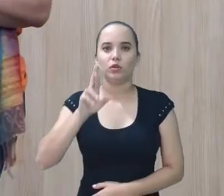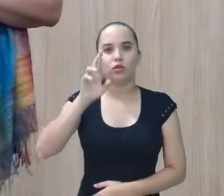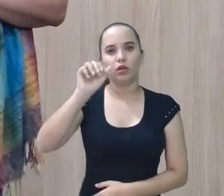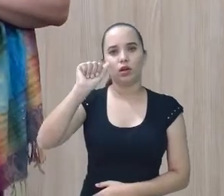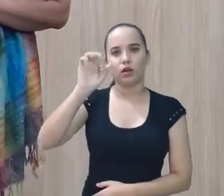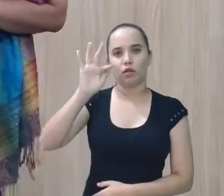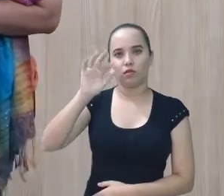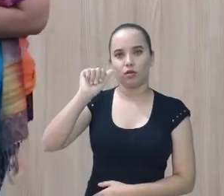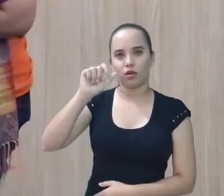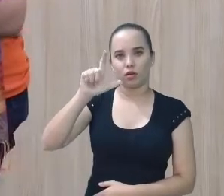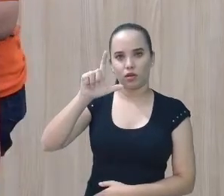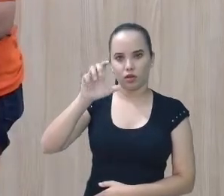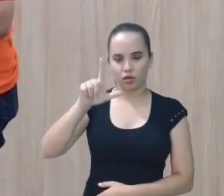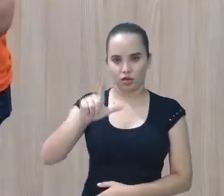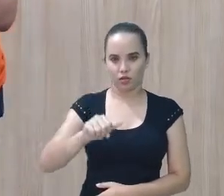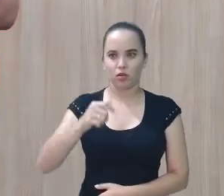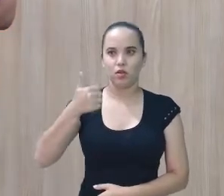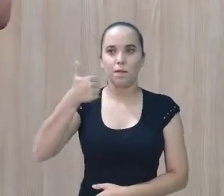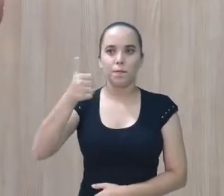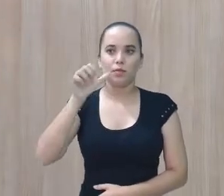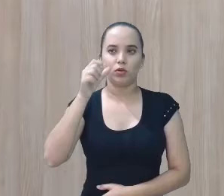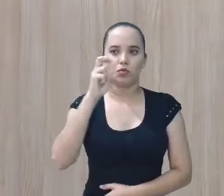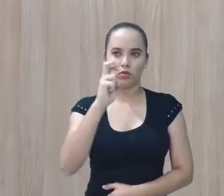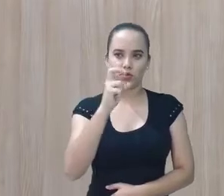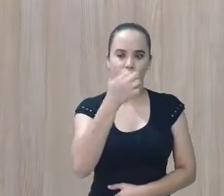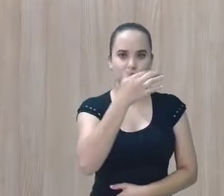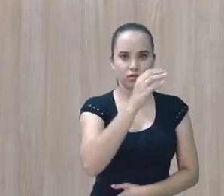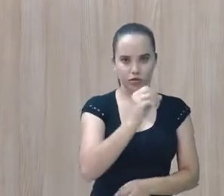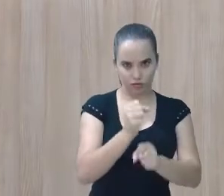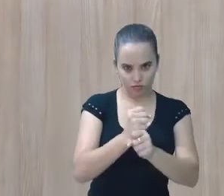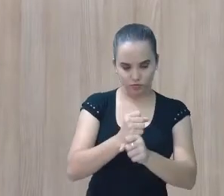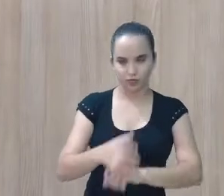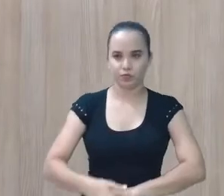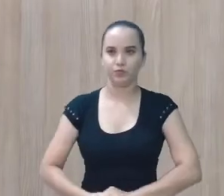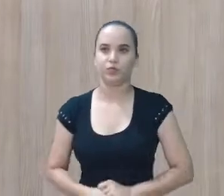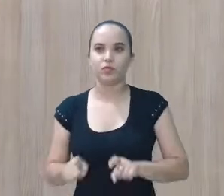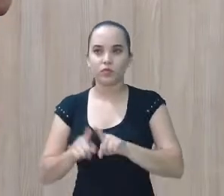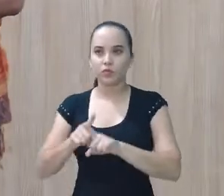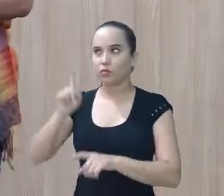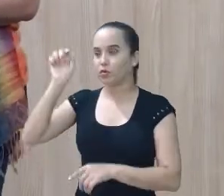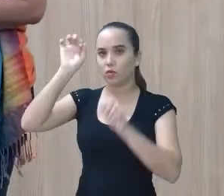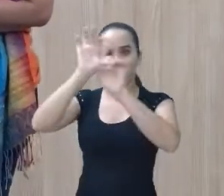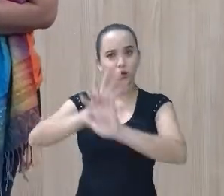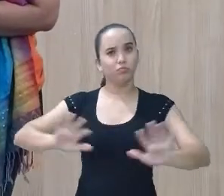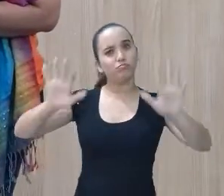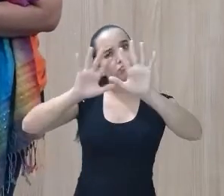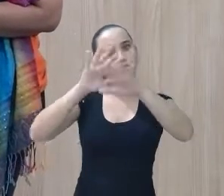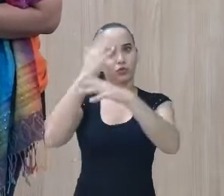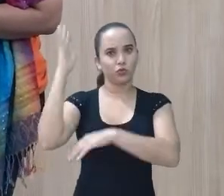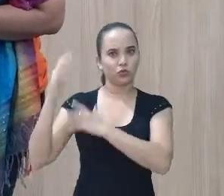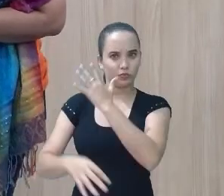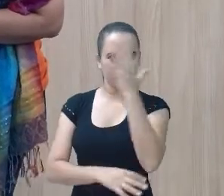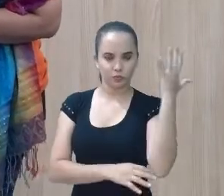Zanzio, 1510. E aqui uma paisagem, tá?